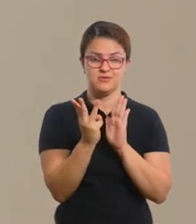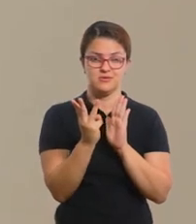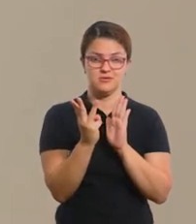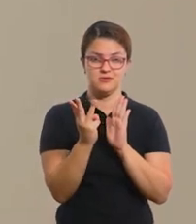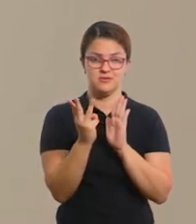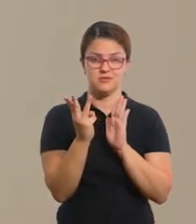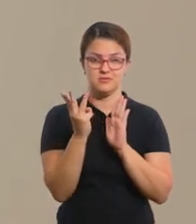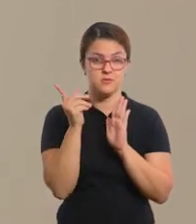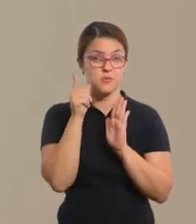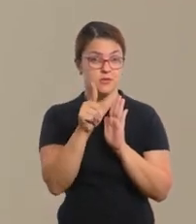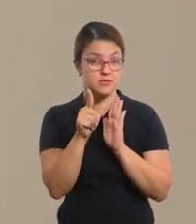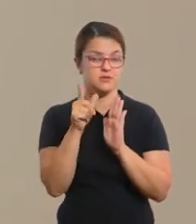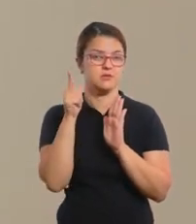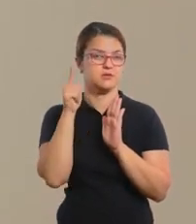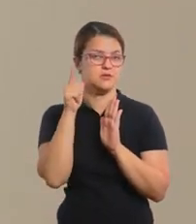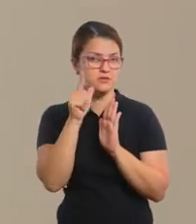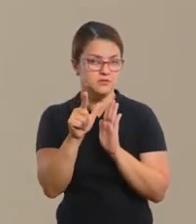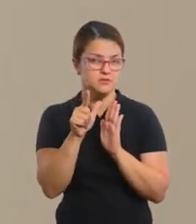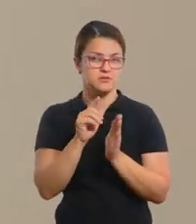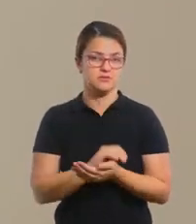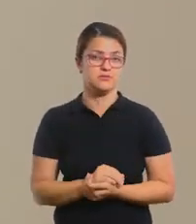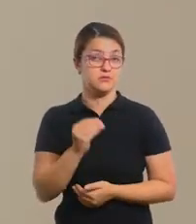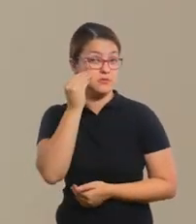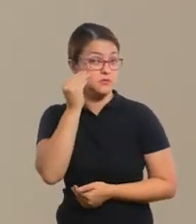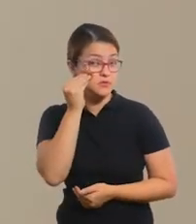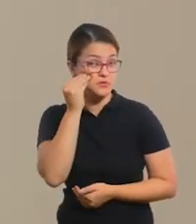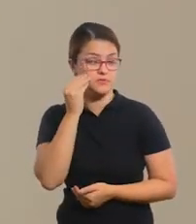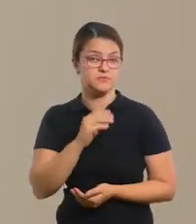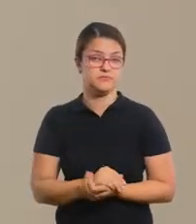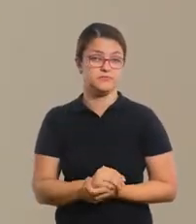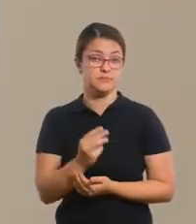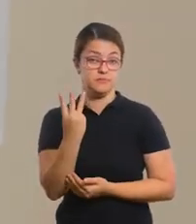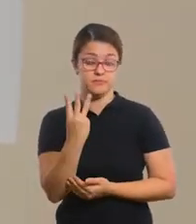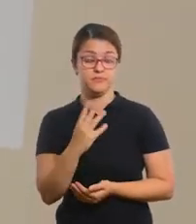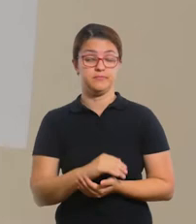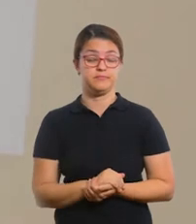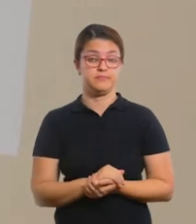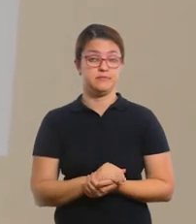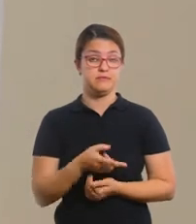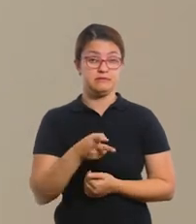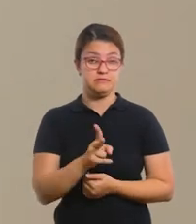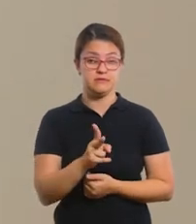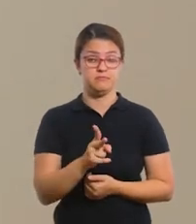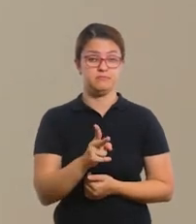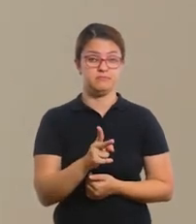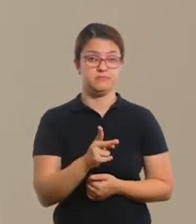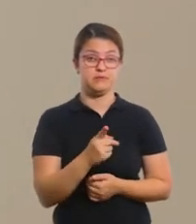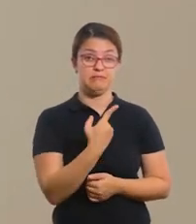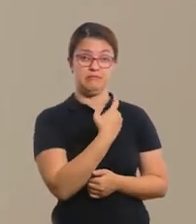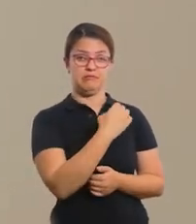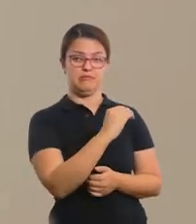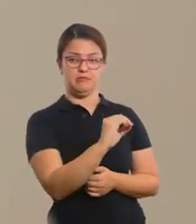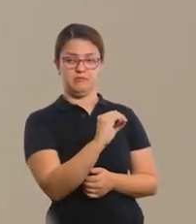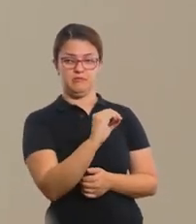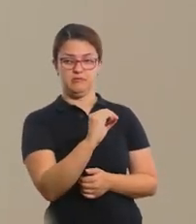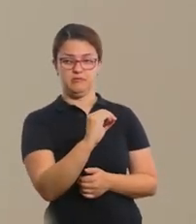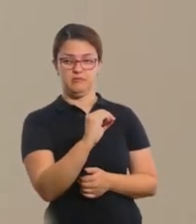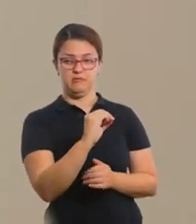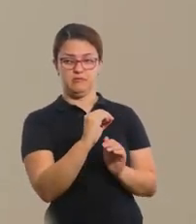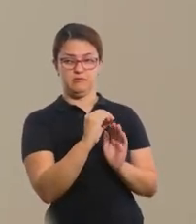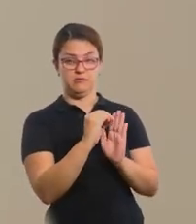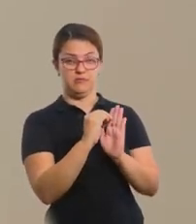partida que ele vai iniciar. Aí, o que ele vai fazer? Aqui os pinos em pé sempre vai começar com 10,